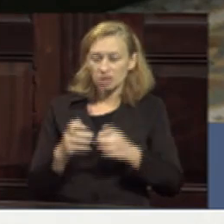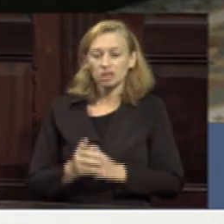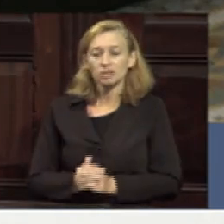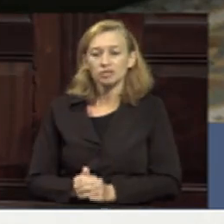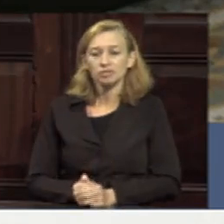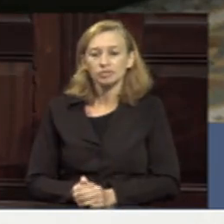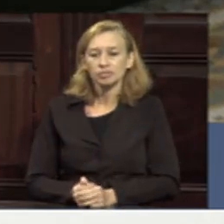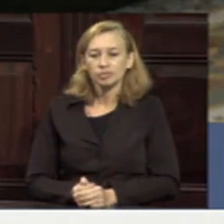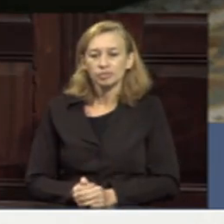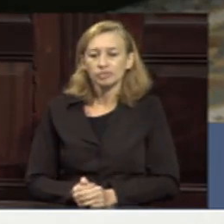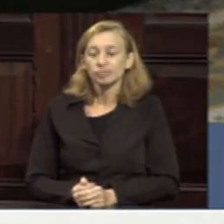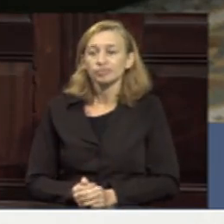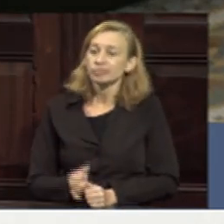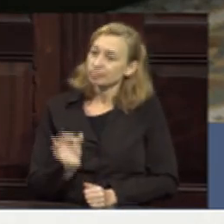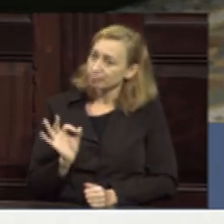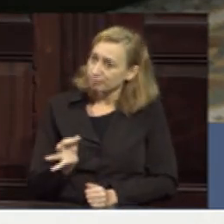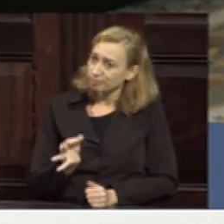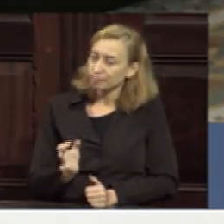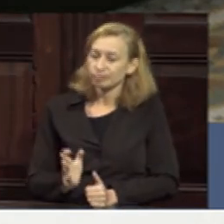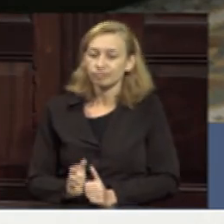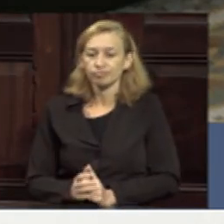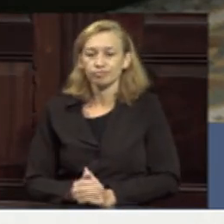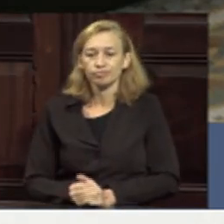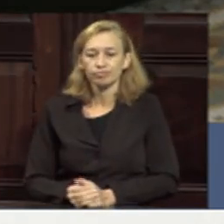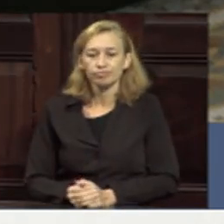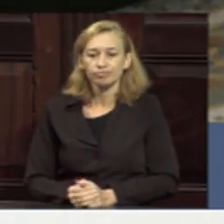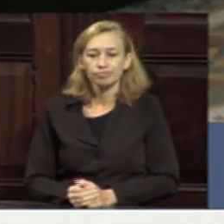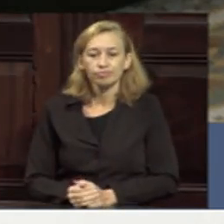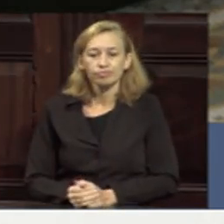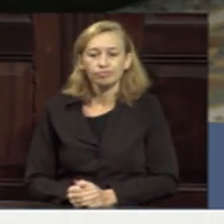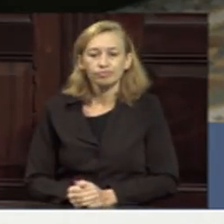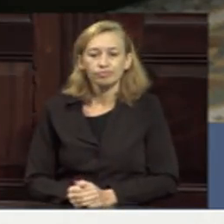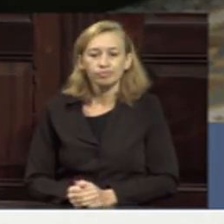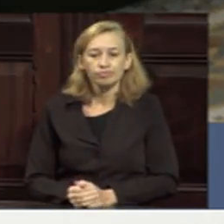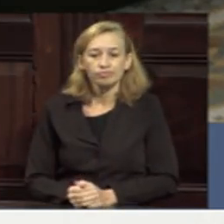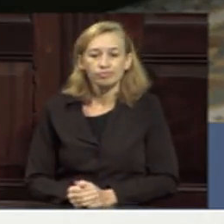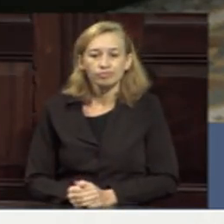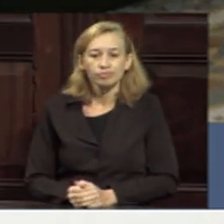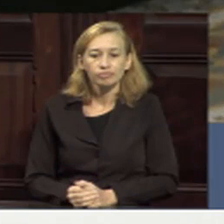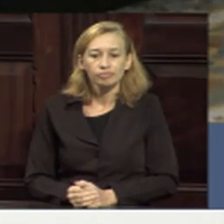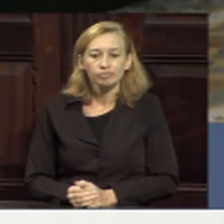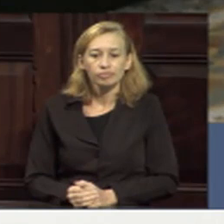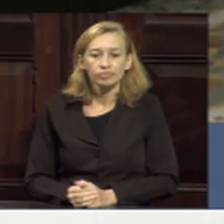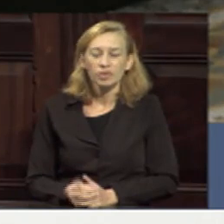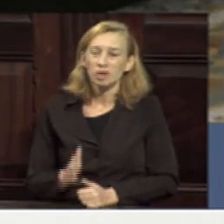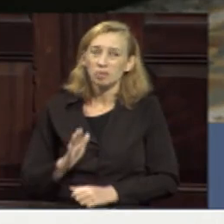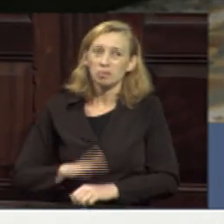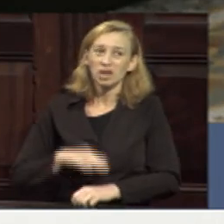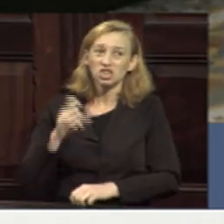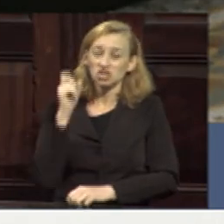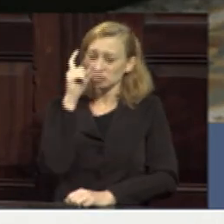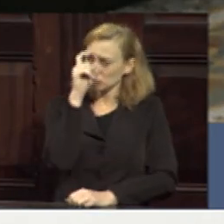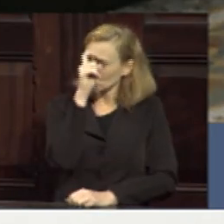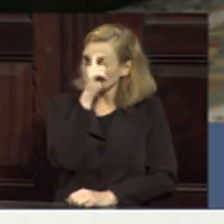E, obviamente, as versões mais difundidas